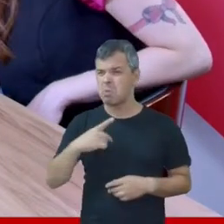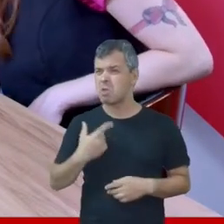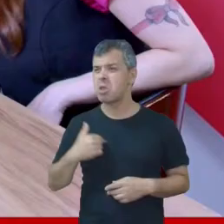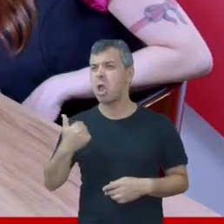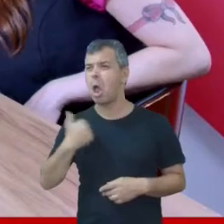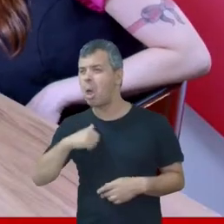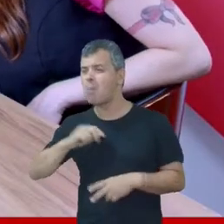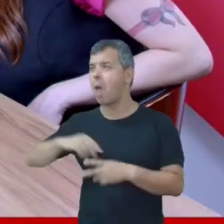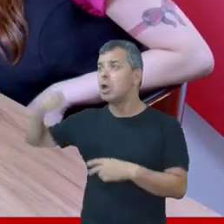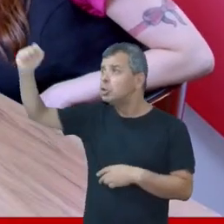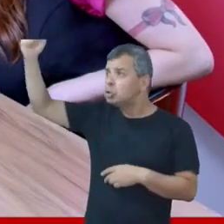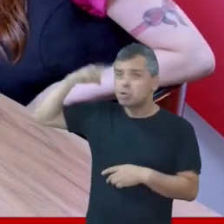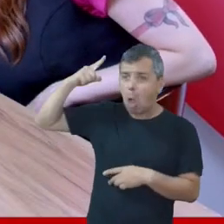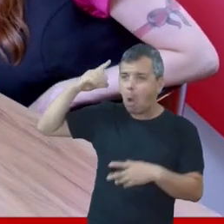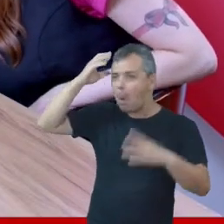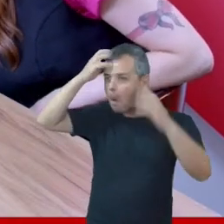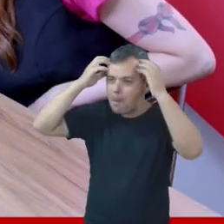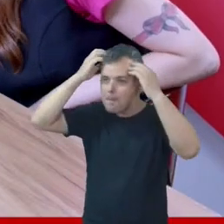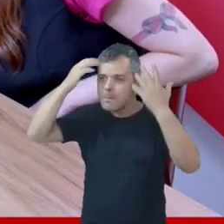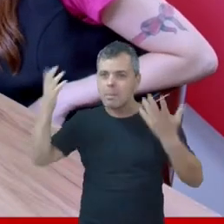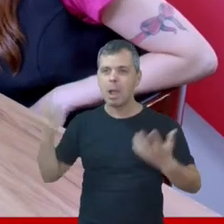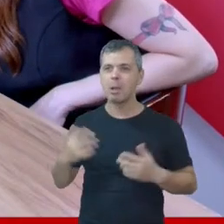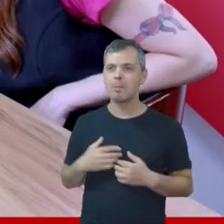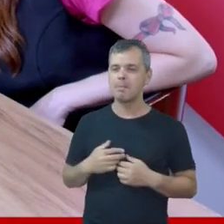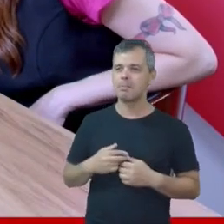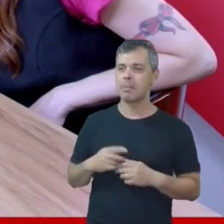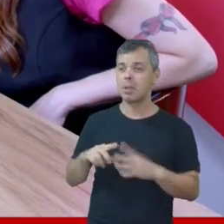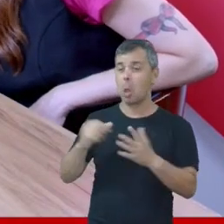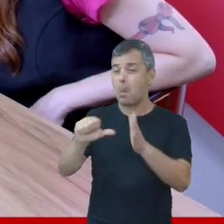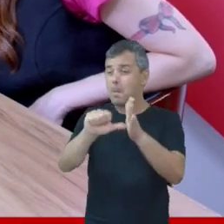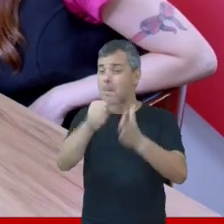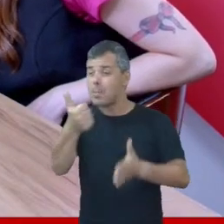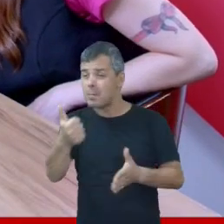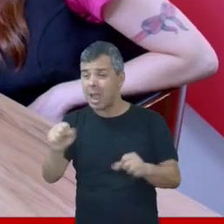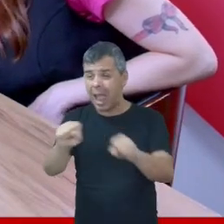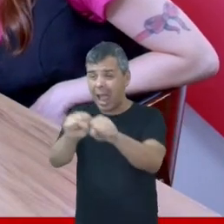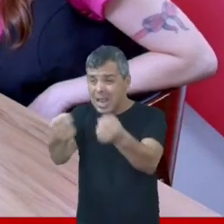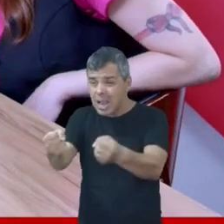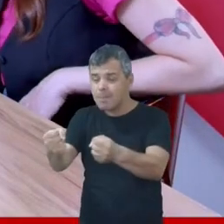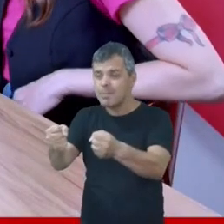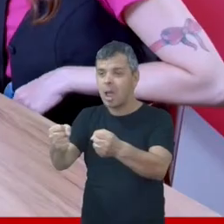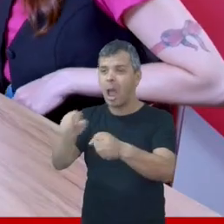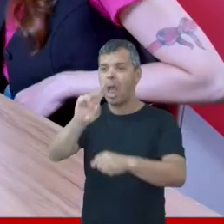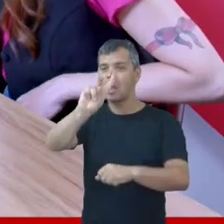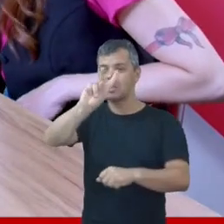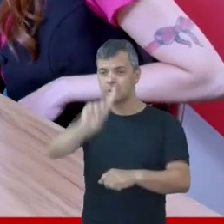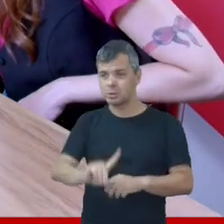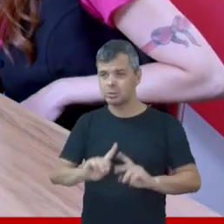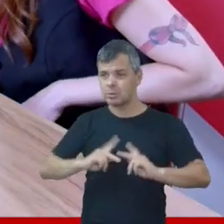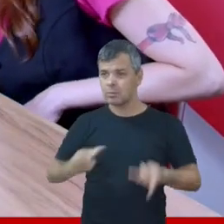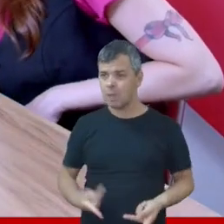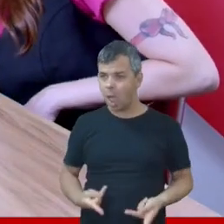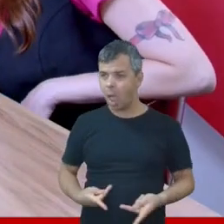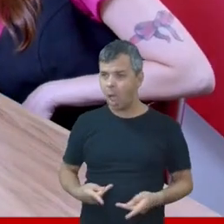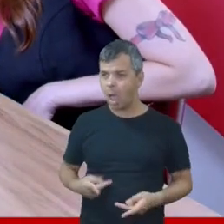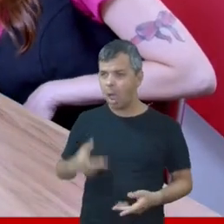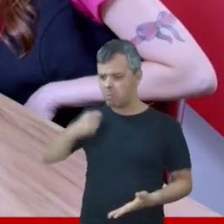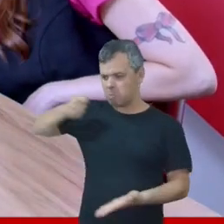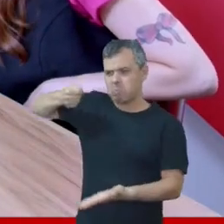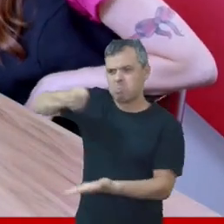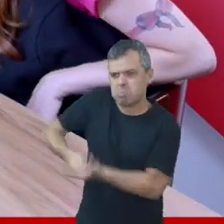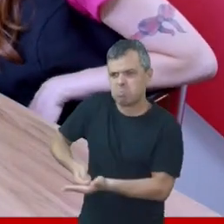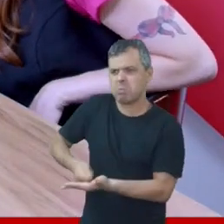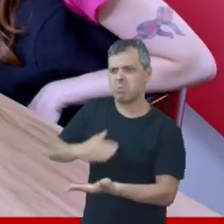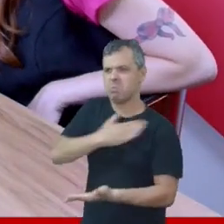banho de existe. sol. Agora existe. mas são os primeiros a querer destruir os direitos humanos. E a Exatamente. ditadura militar que vocês estão querendo. Ai,